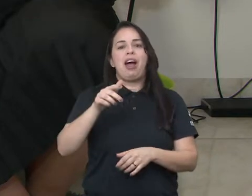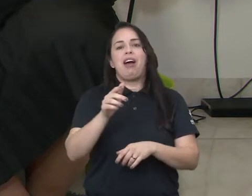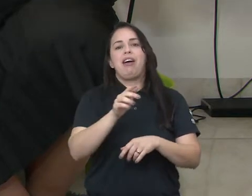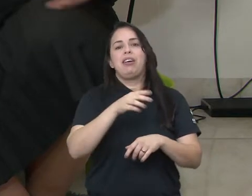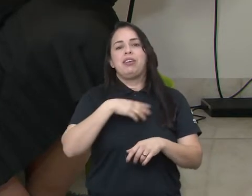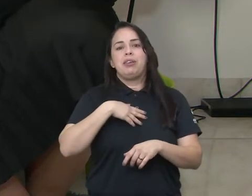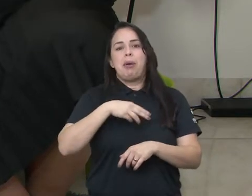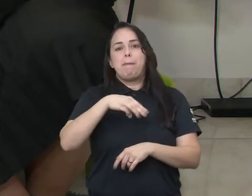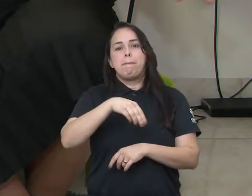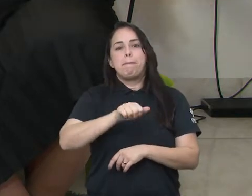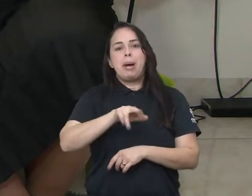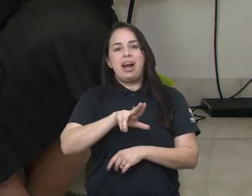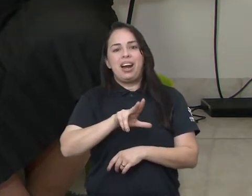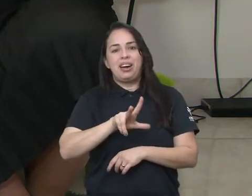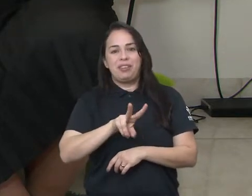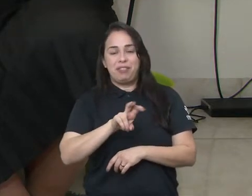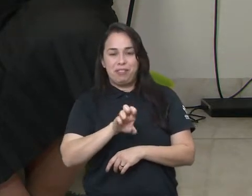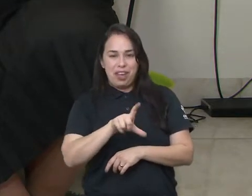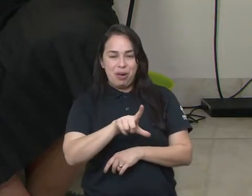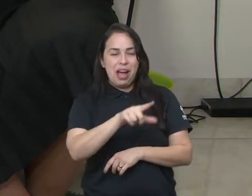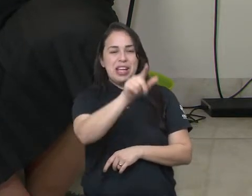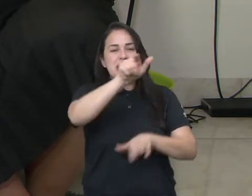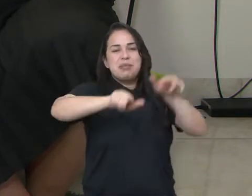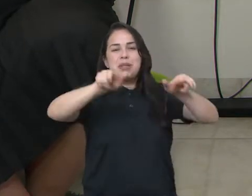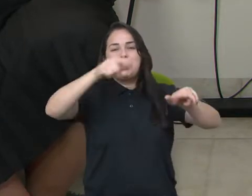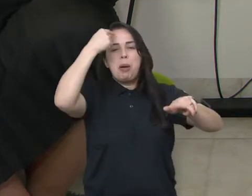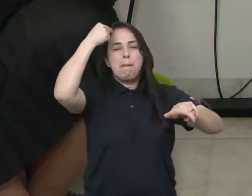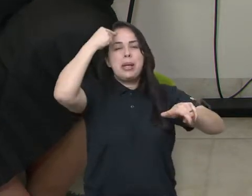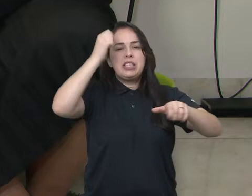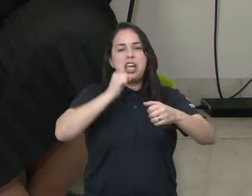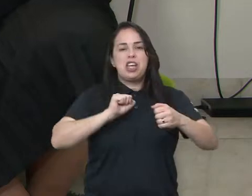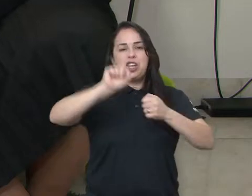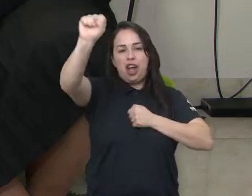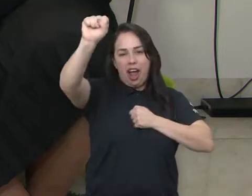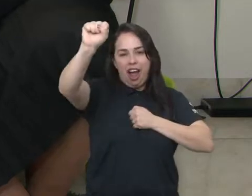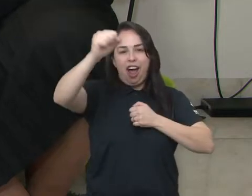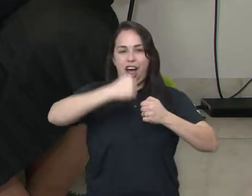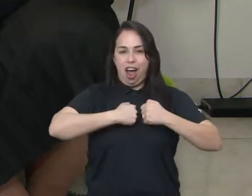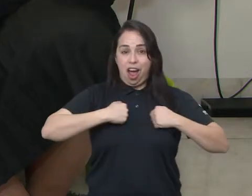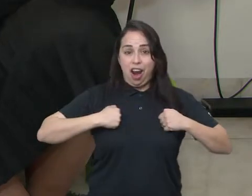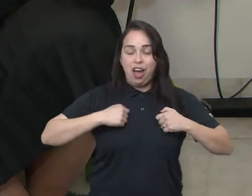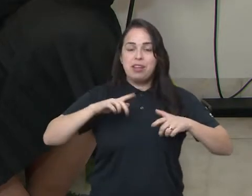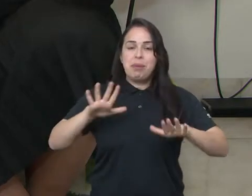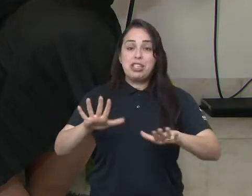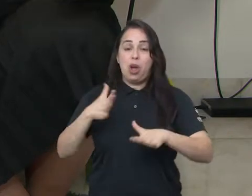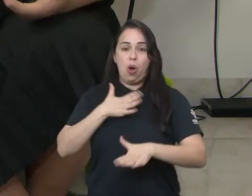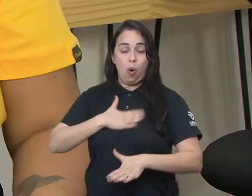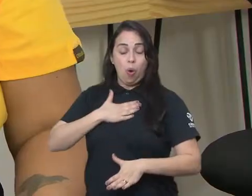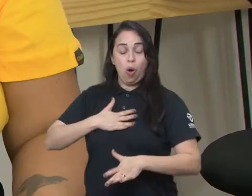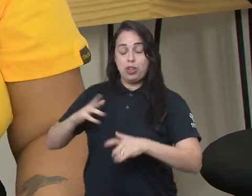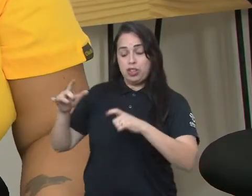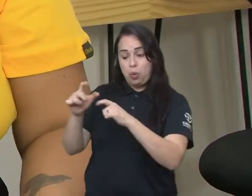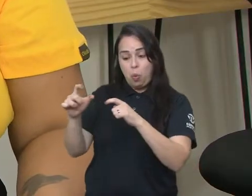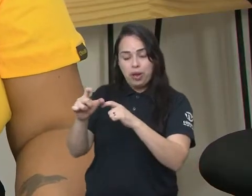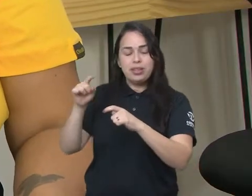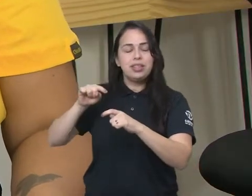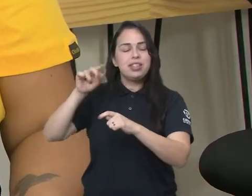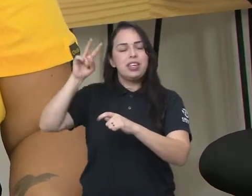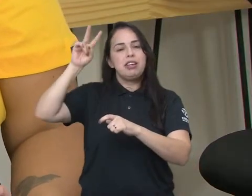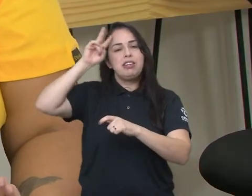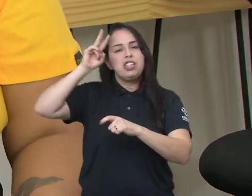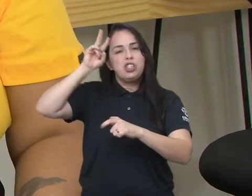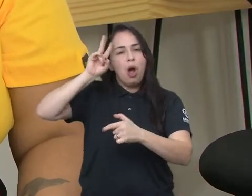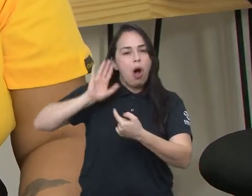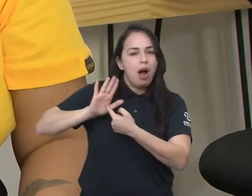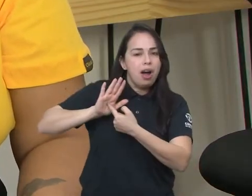da Marvel, da DC, as pessoas já remetem a heróis, a vilões, mas eu gosto de história em quadrinhos que